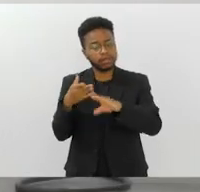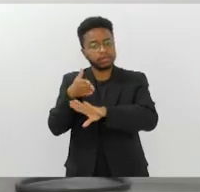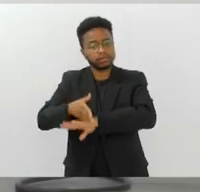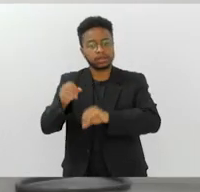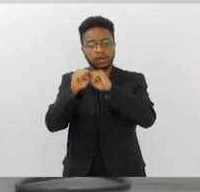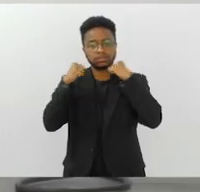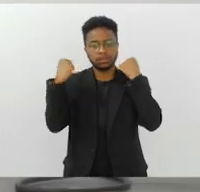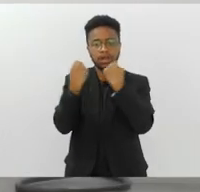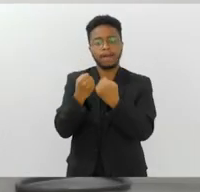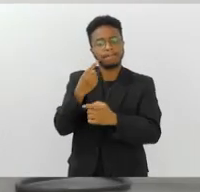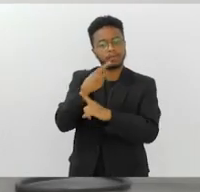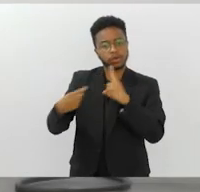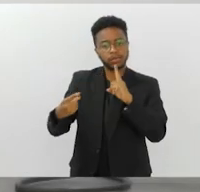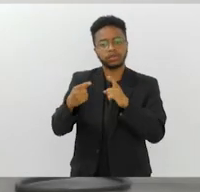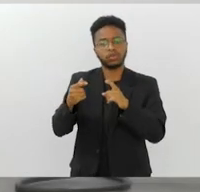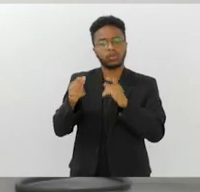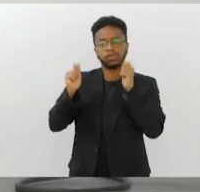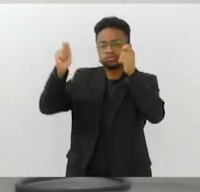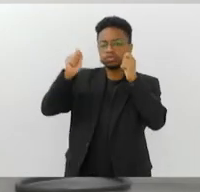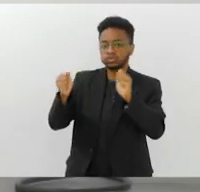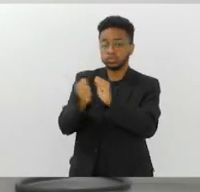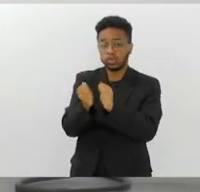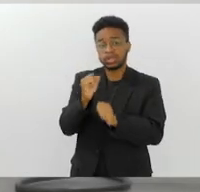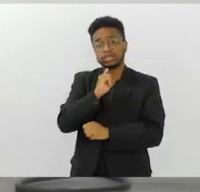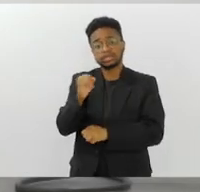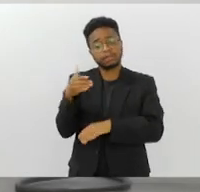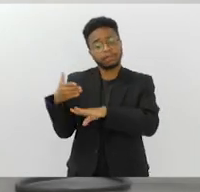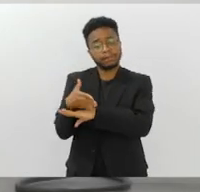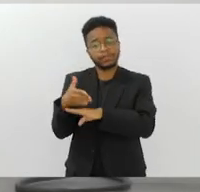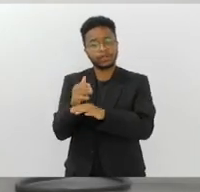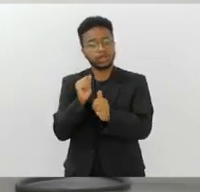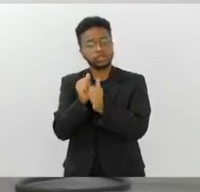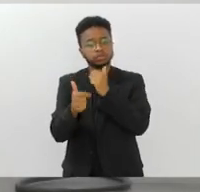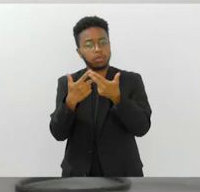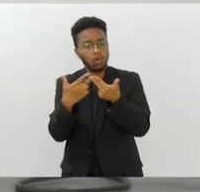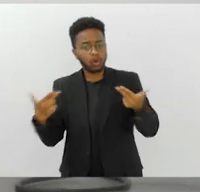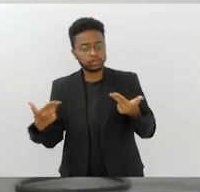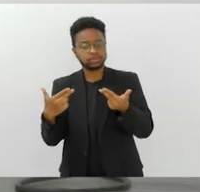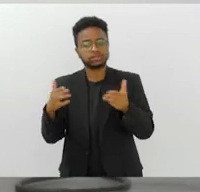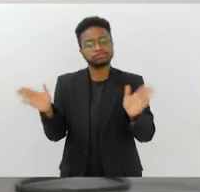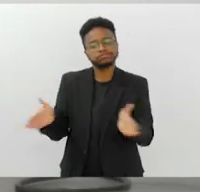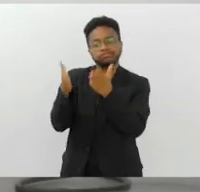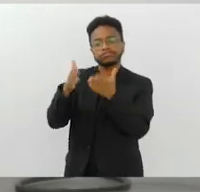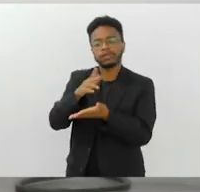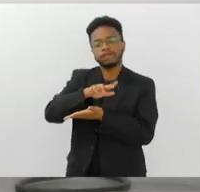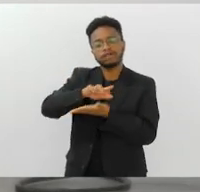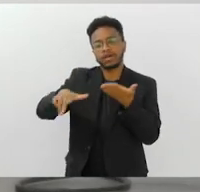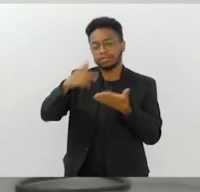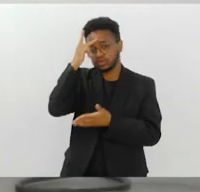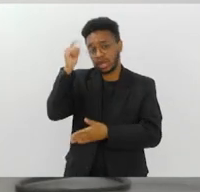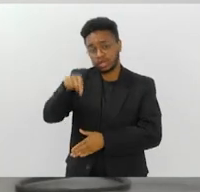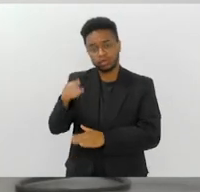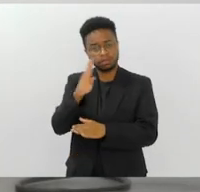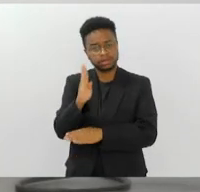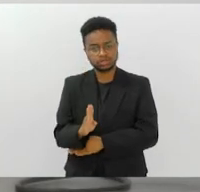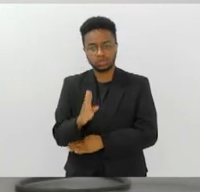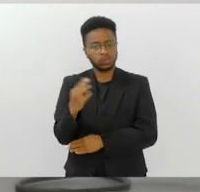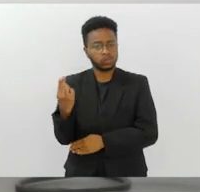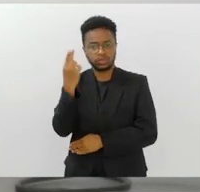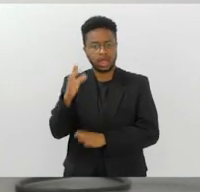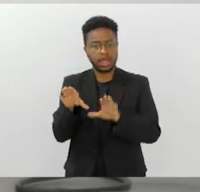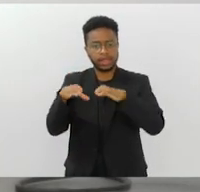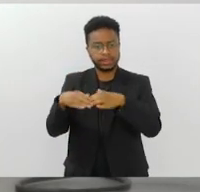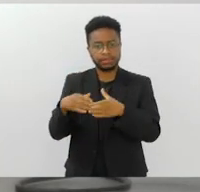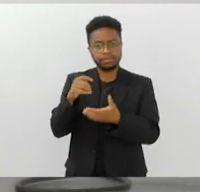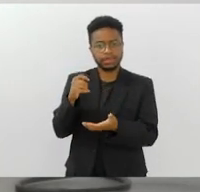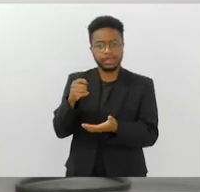torcida ISO emp porcal um esporte que é que anima milhões de pessoas no Brasil não é uma torcida de 200.000 que